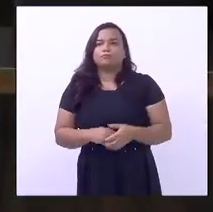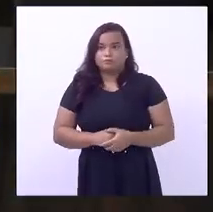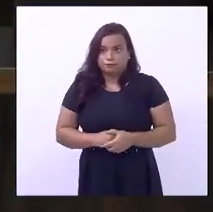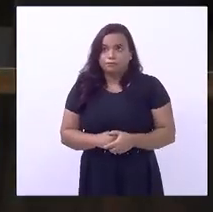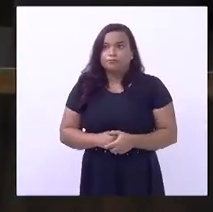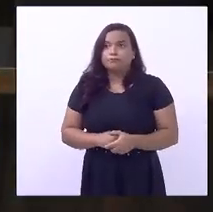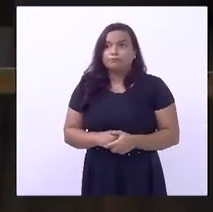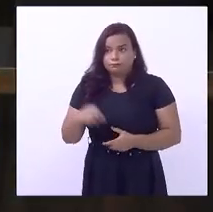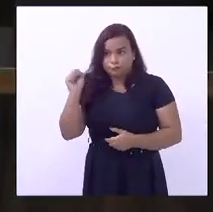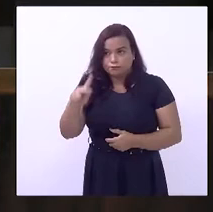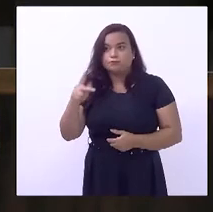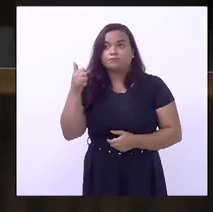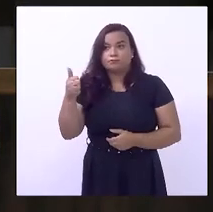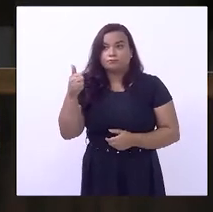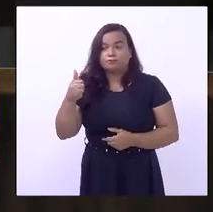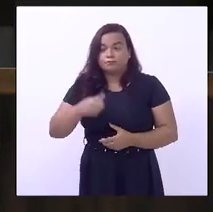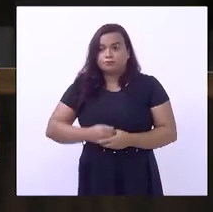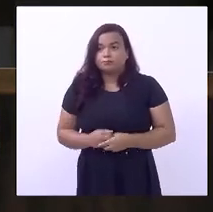Ok.